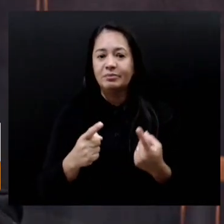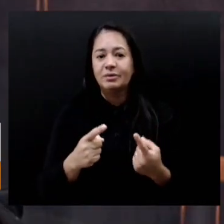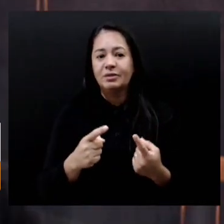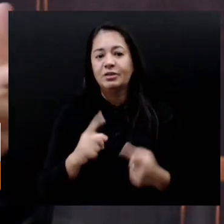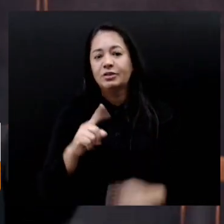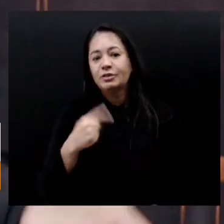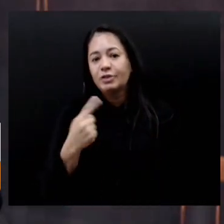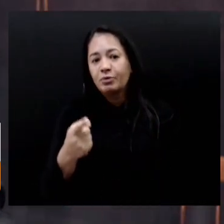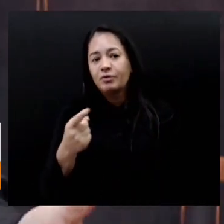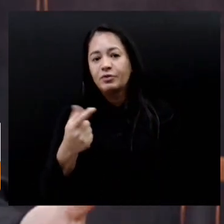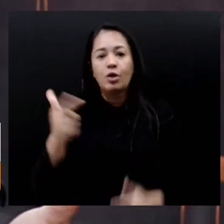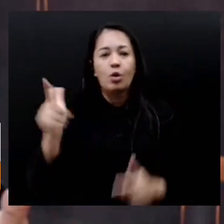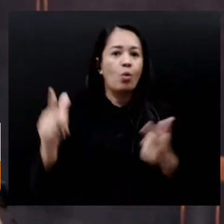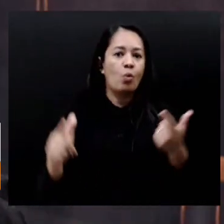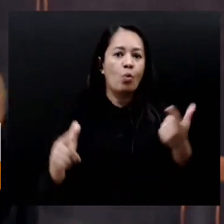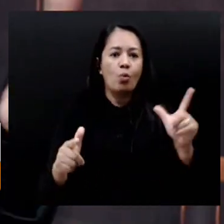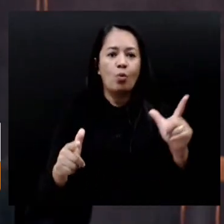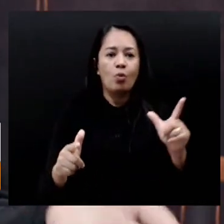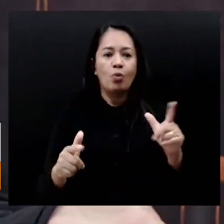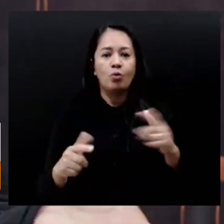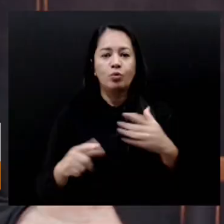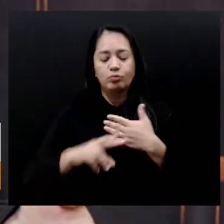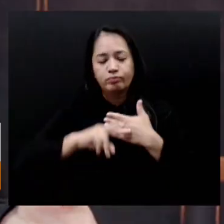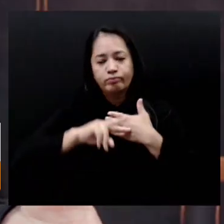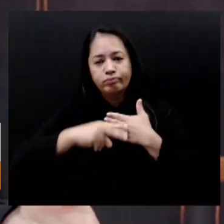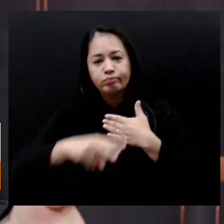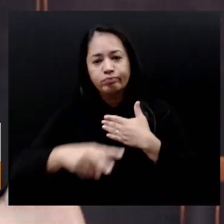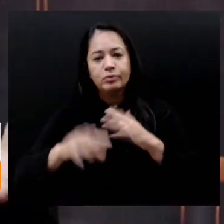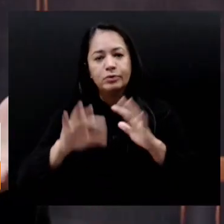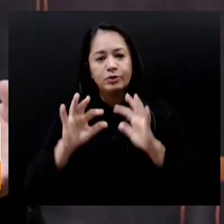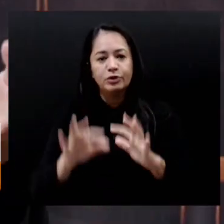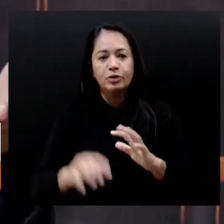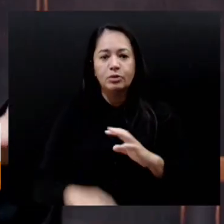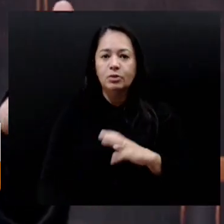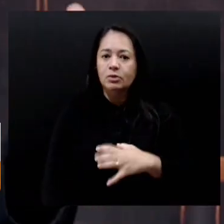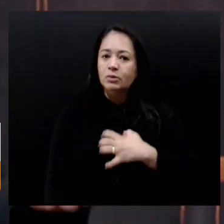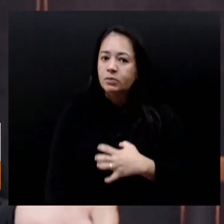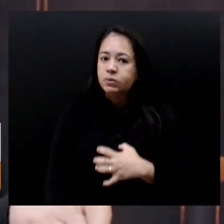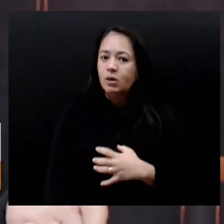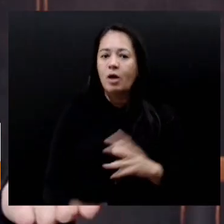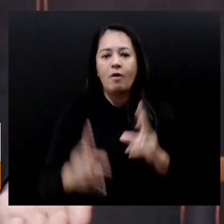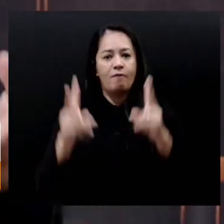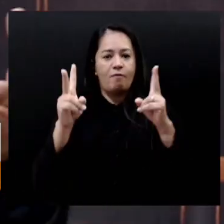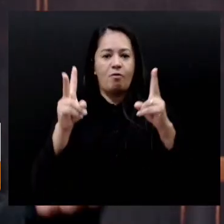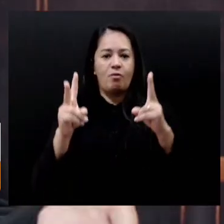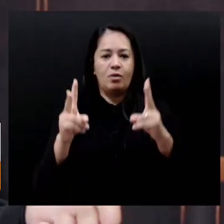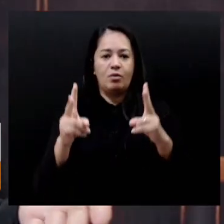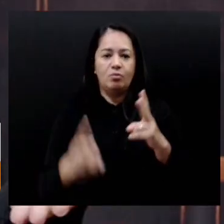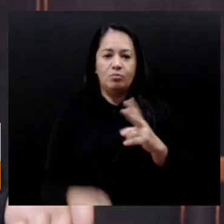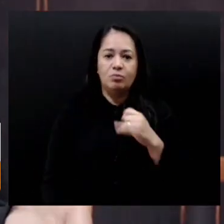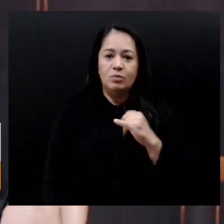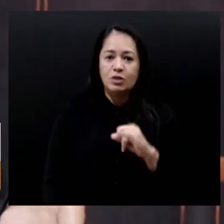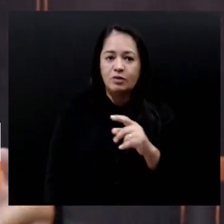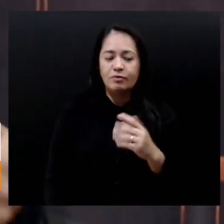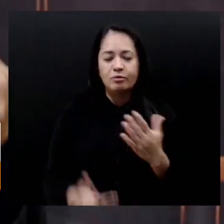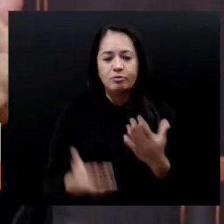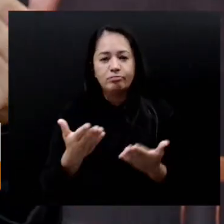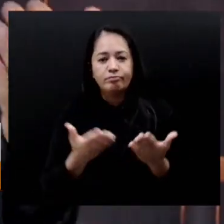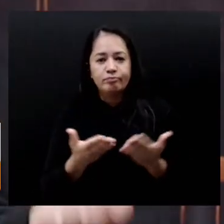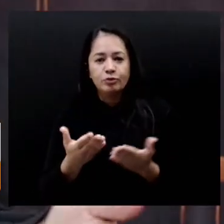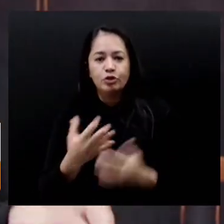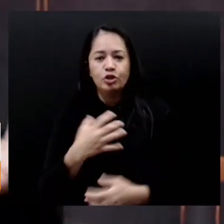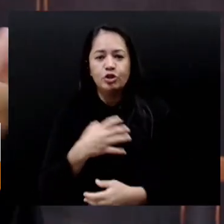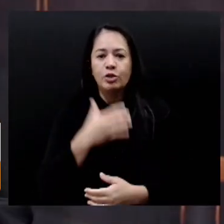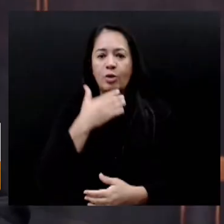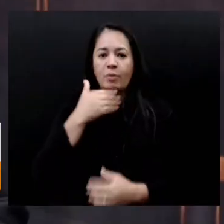outras complicações disso. A raiva é a mesma coisa. Se você não lida com ela da melhor maneira possível,